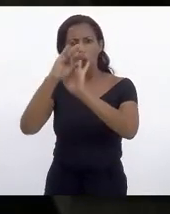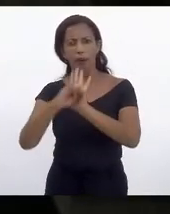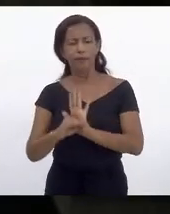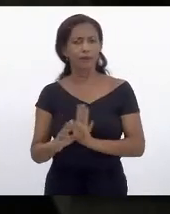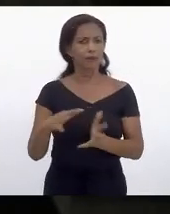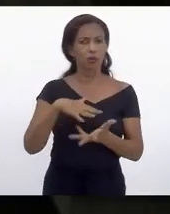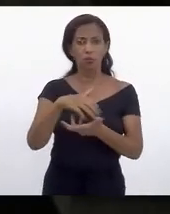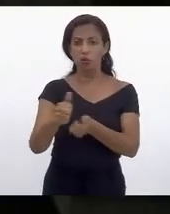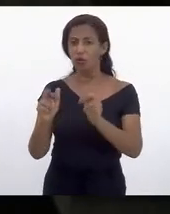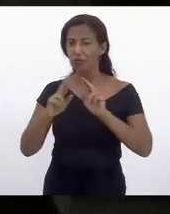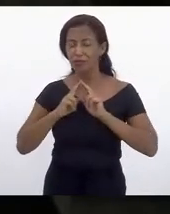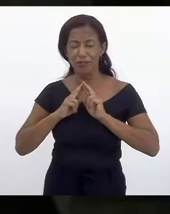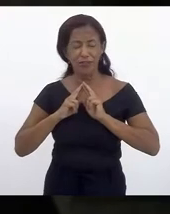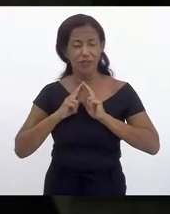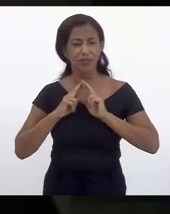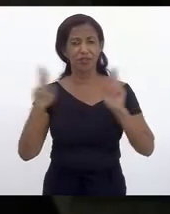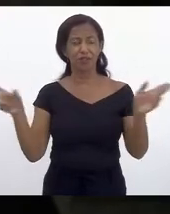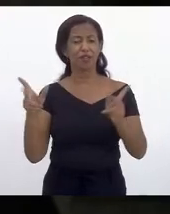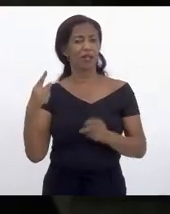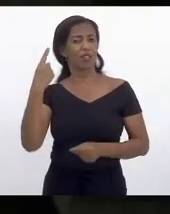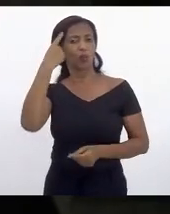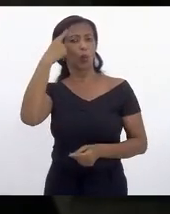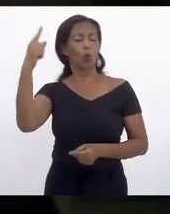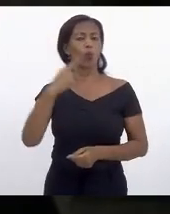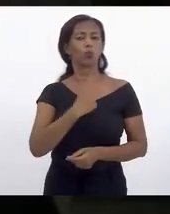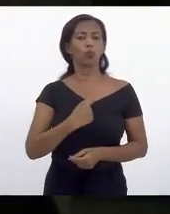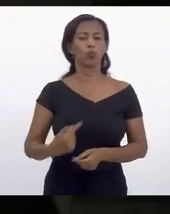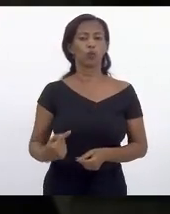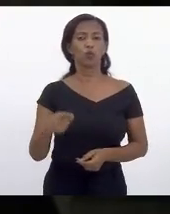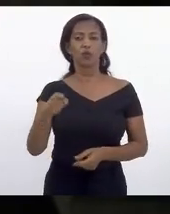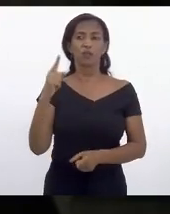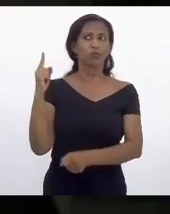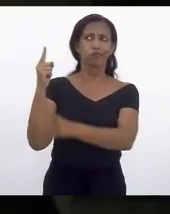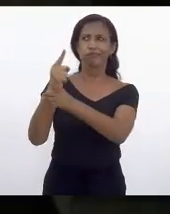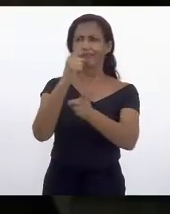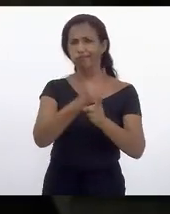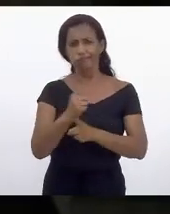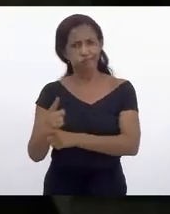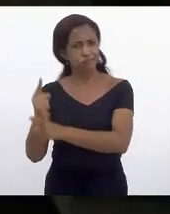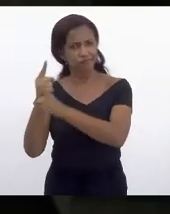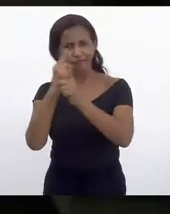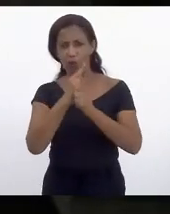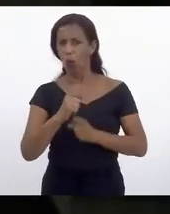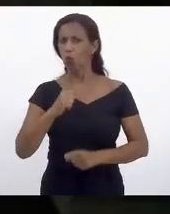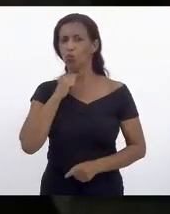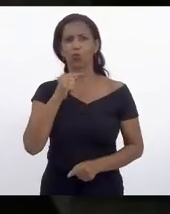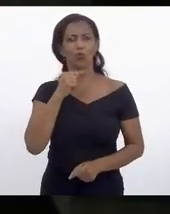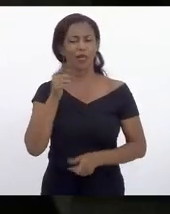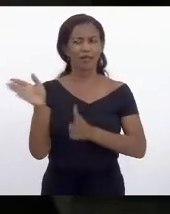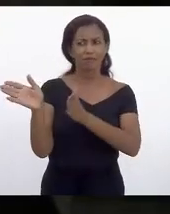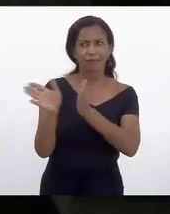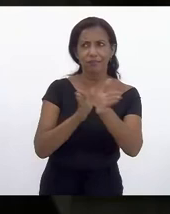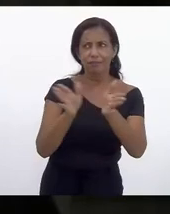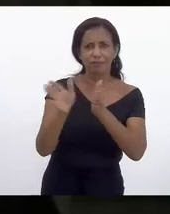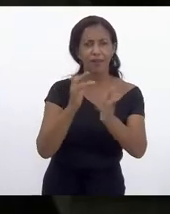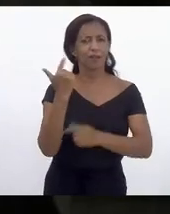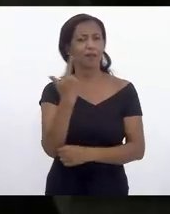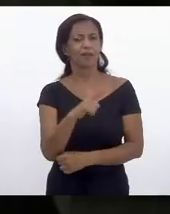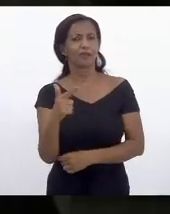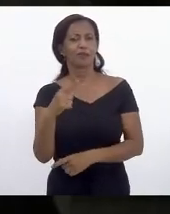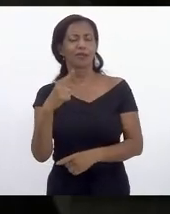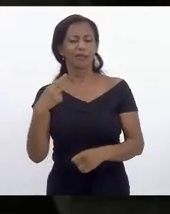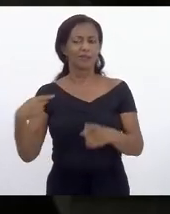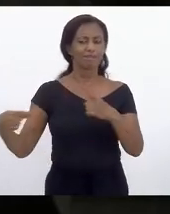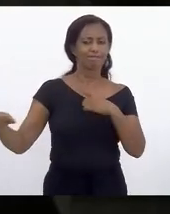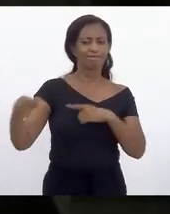mundo, diferentemente da orientação ideológica dos governos, assim, você não encontra este tipo de artifício, né, que se